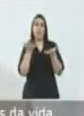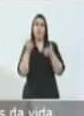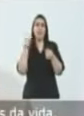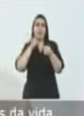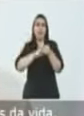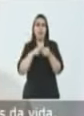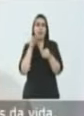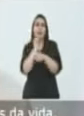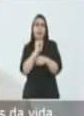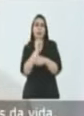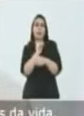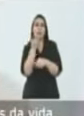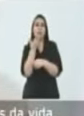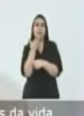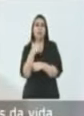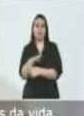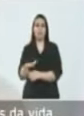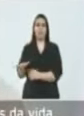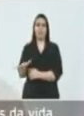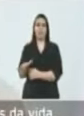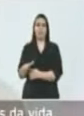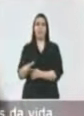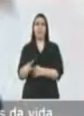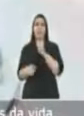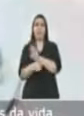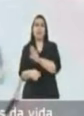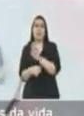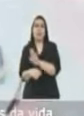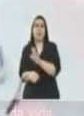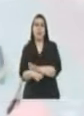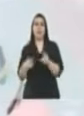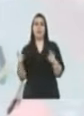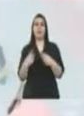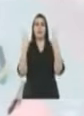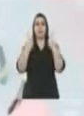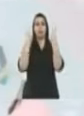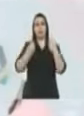cuidar das crianças e defender os valores da vida.